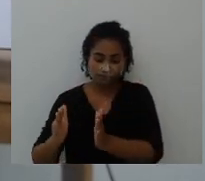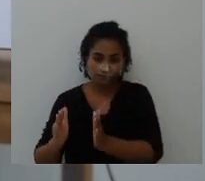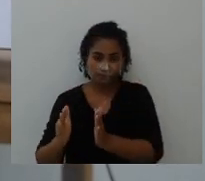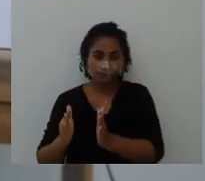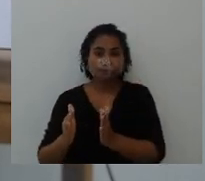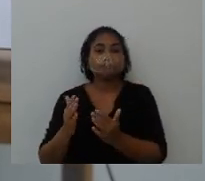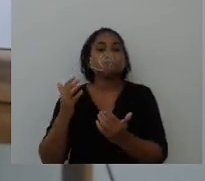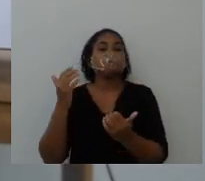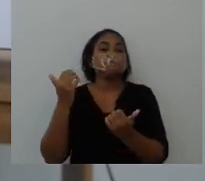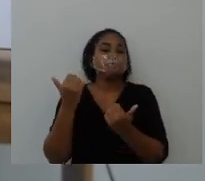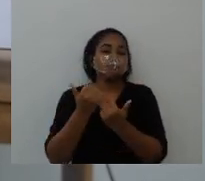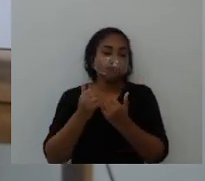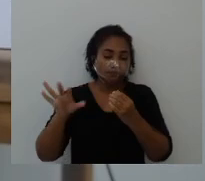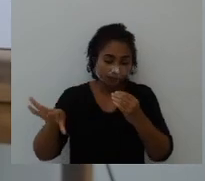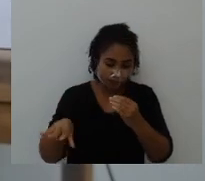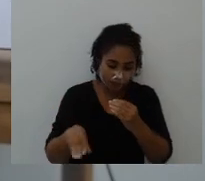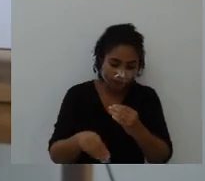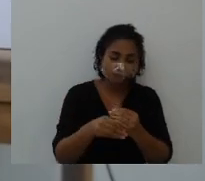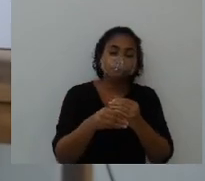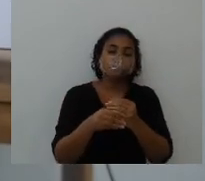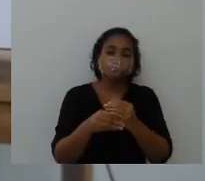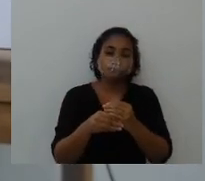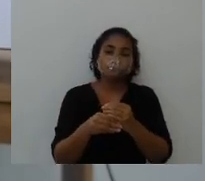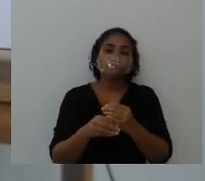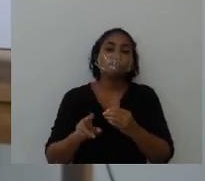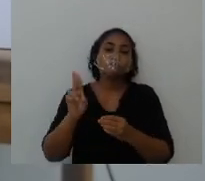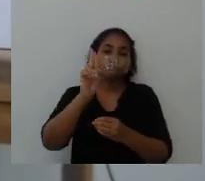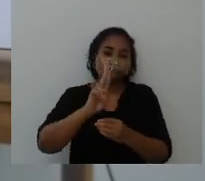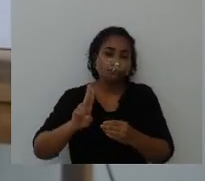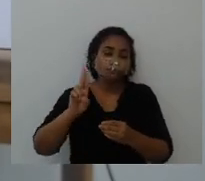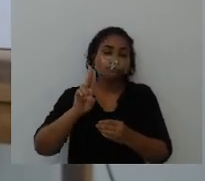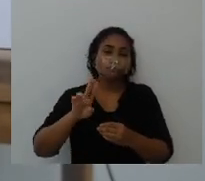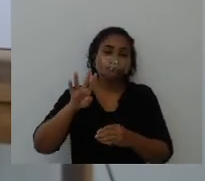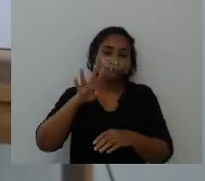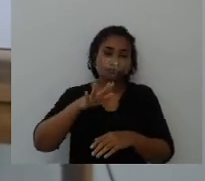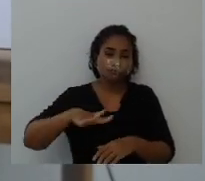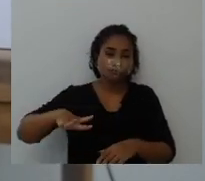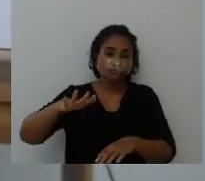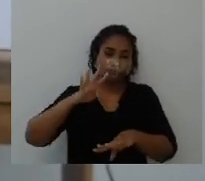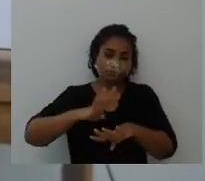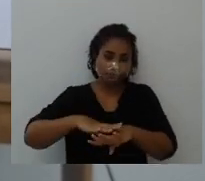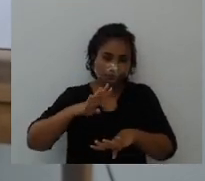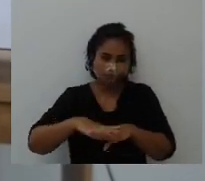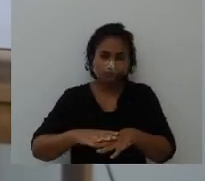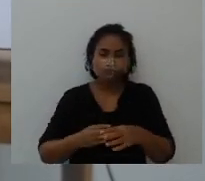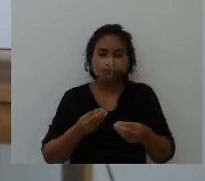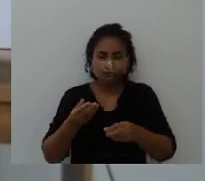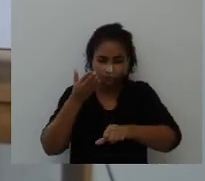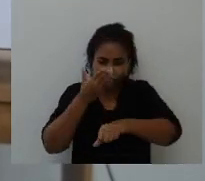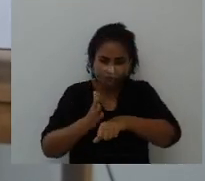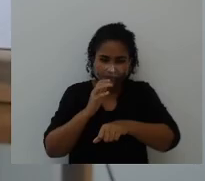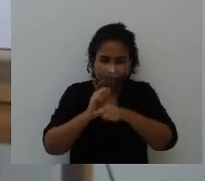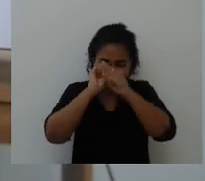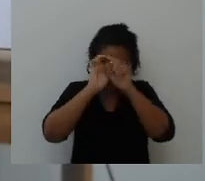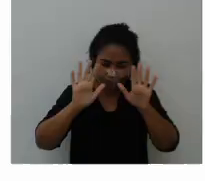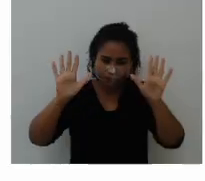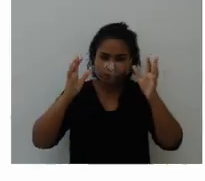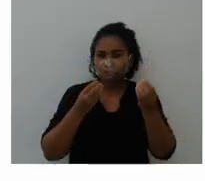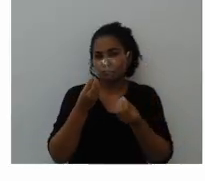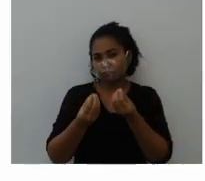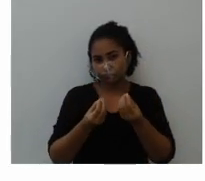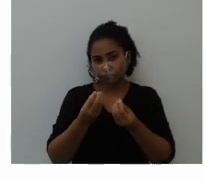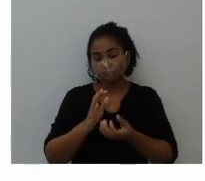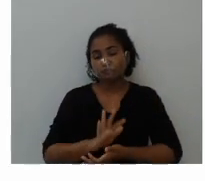um vetor em dois, respeitando o plano cartesiano x e y, tá certo? Vamos fazer um exercício para a gente ver como é que isso